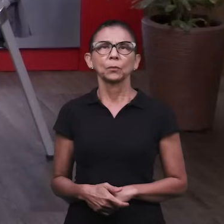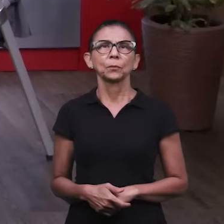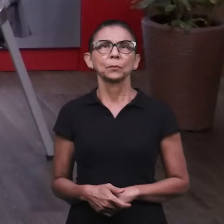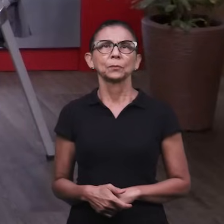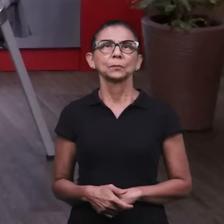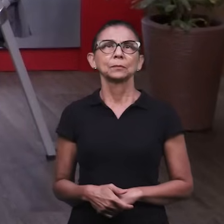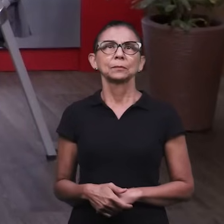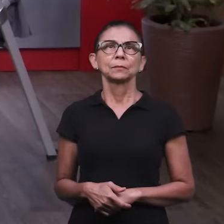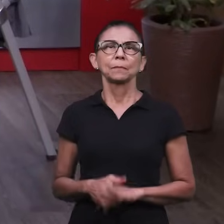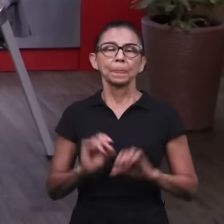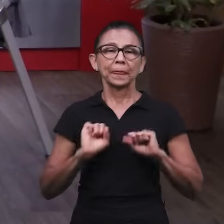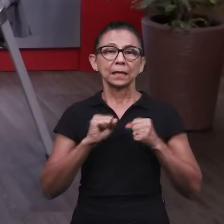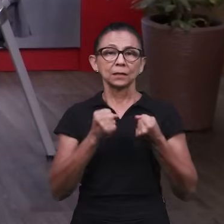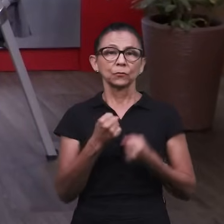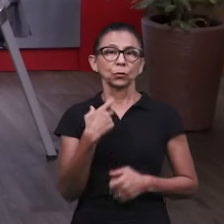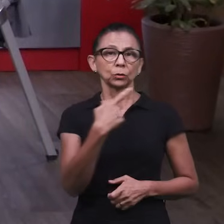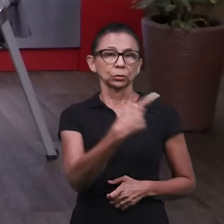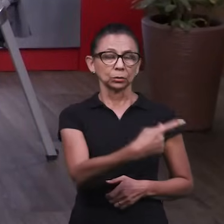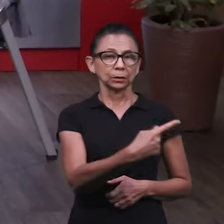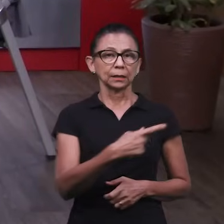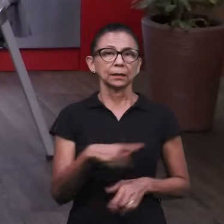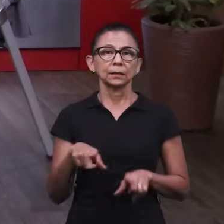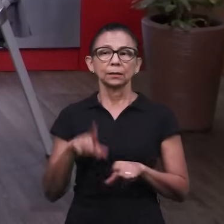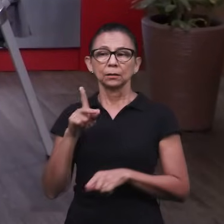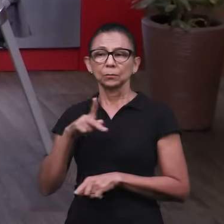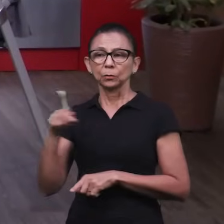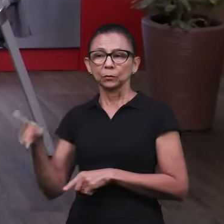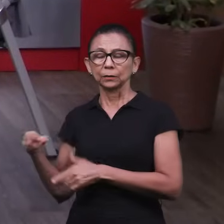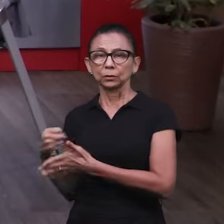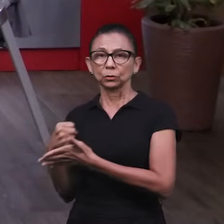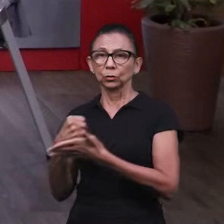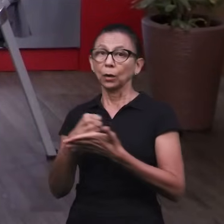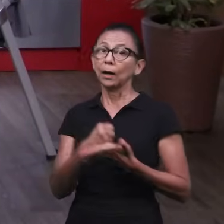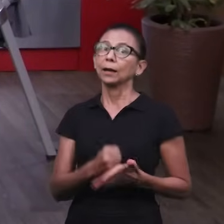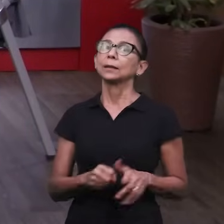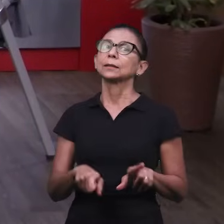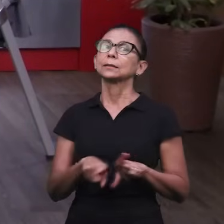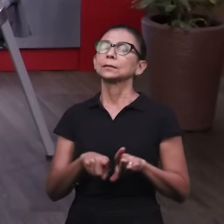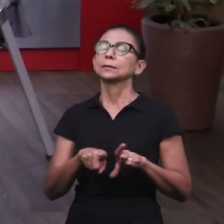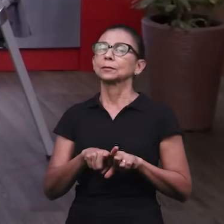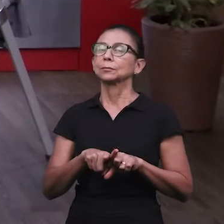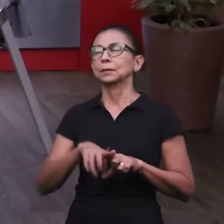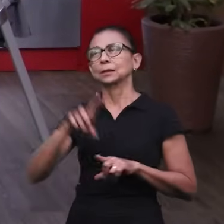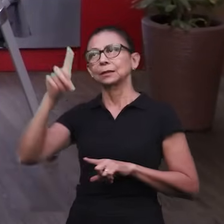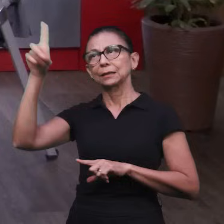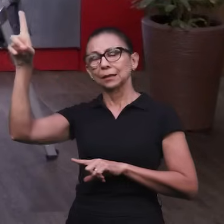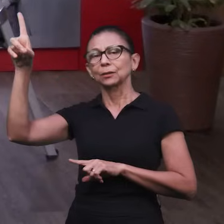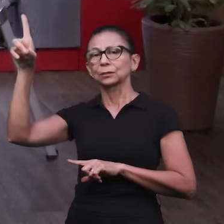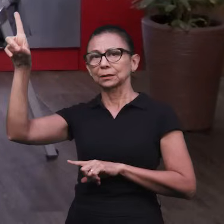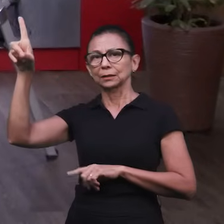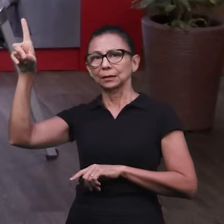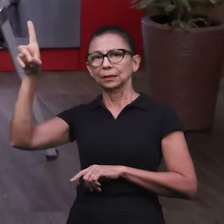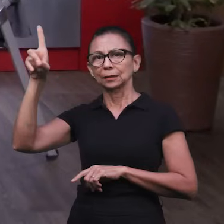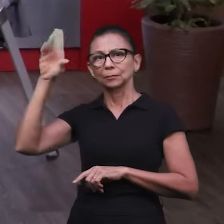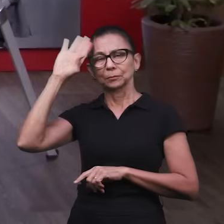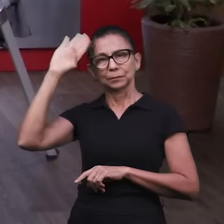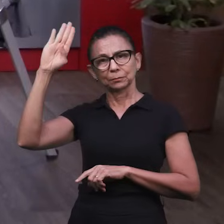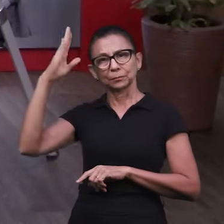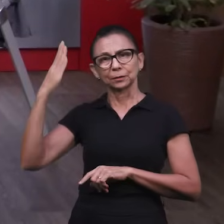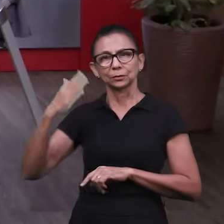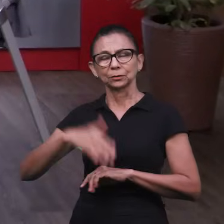estudo dele, pelo auxílio dos professores, mas a gente também crê na operação do Senhor nessa questão que foi também